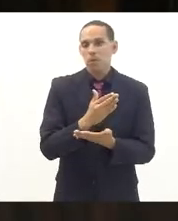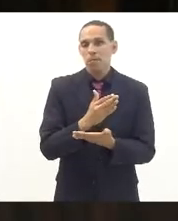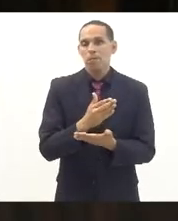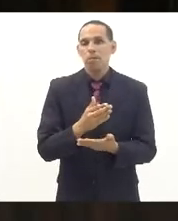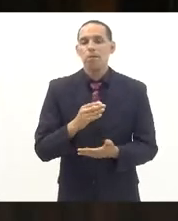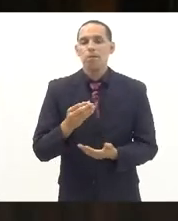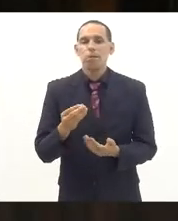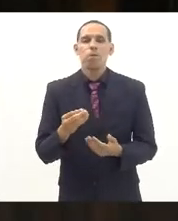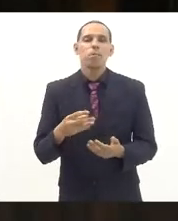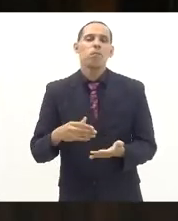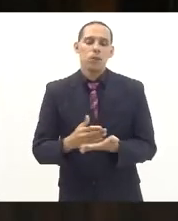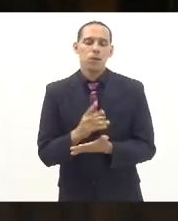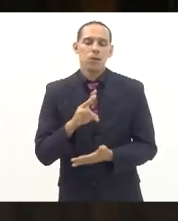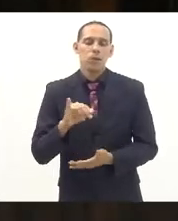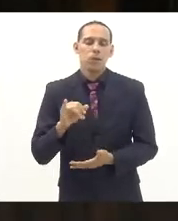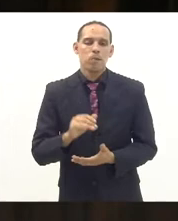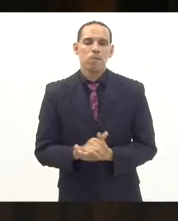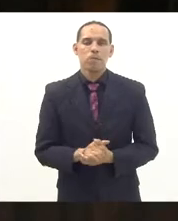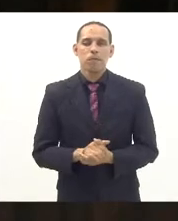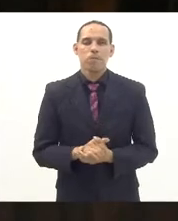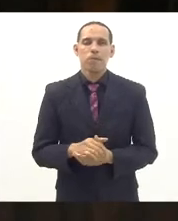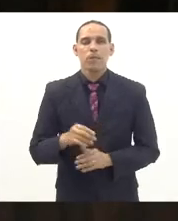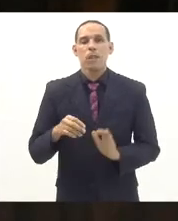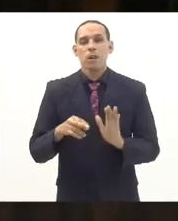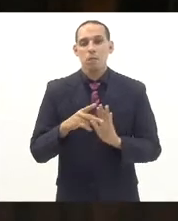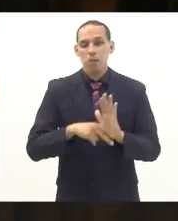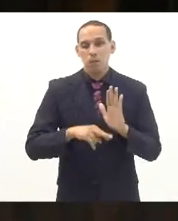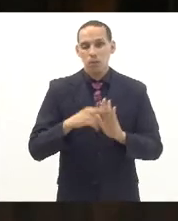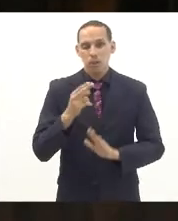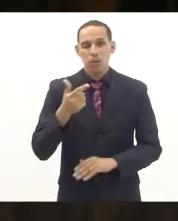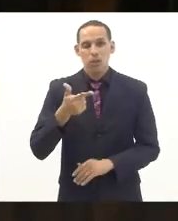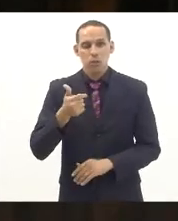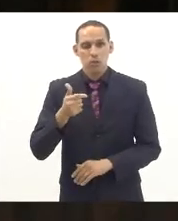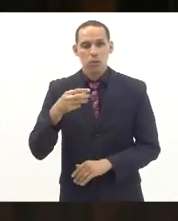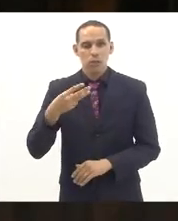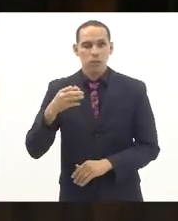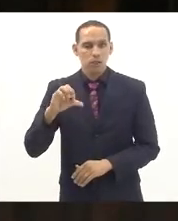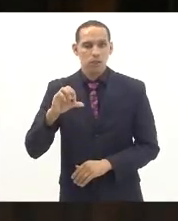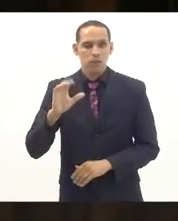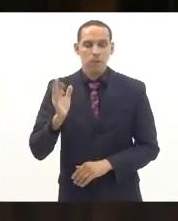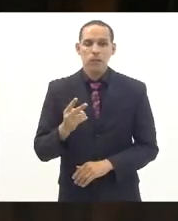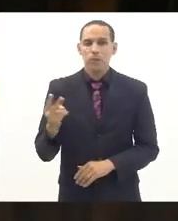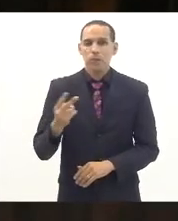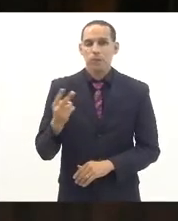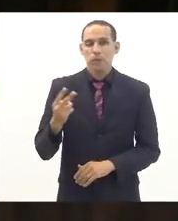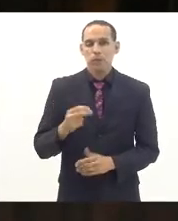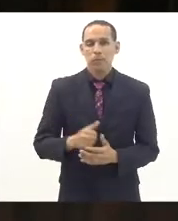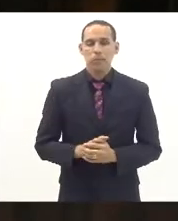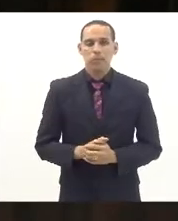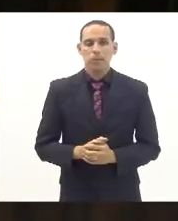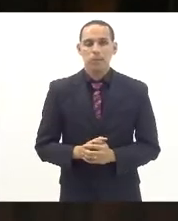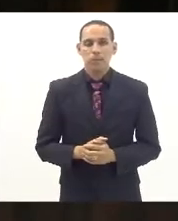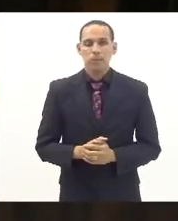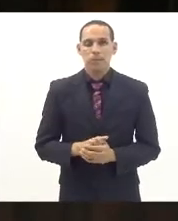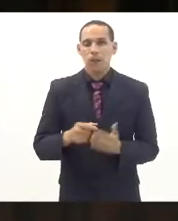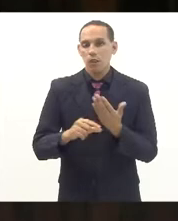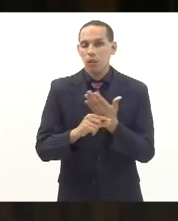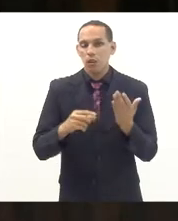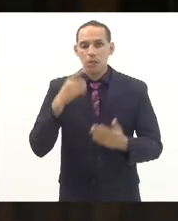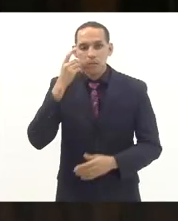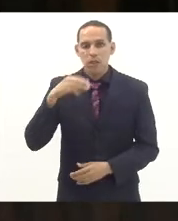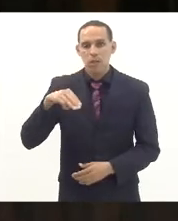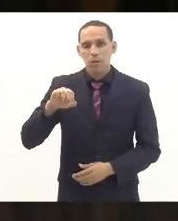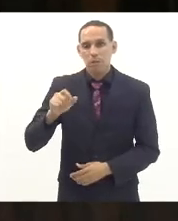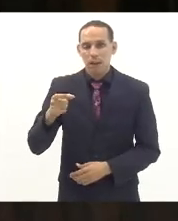aprovado vai à promulgação pode a resolução nº 1239 de 22 de autoria do deputado